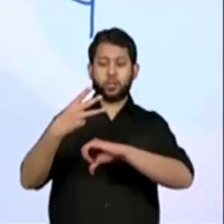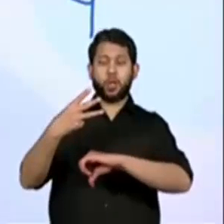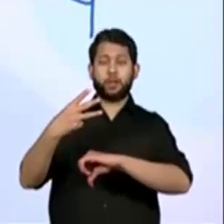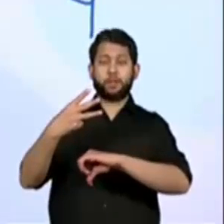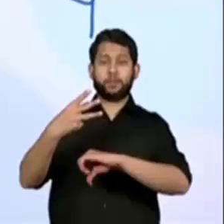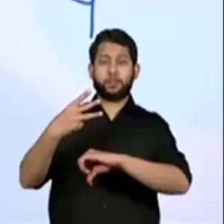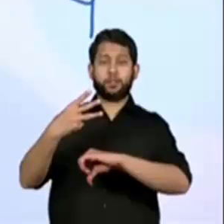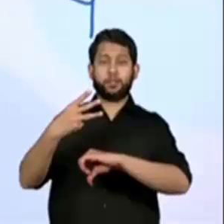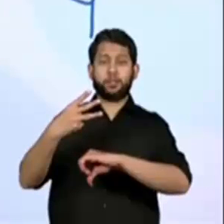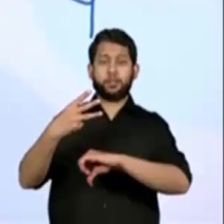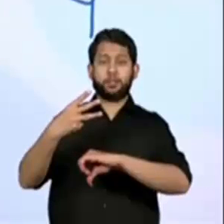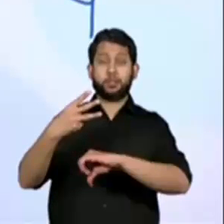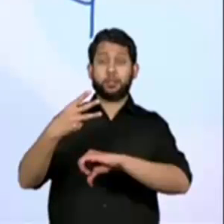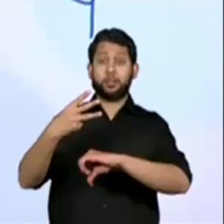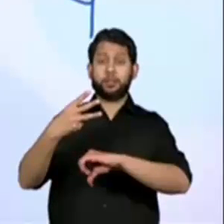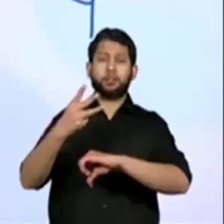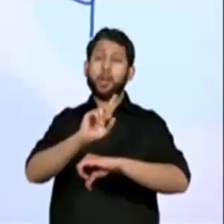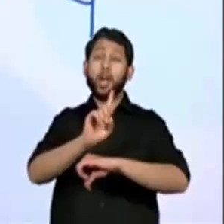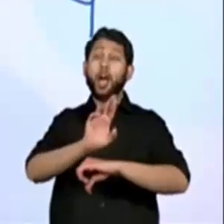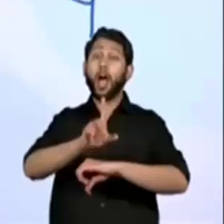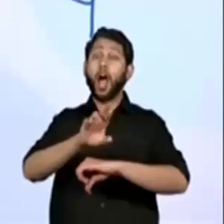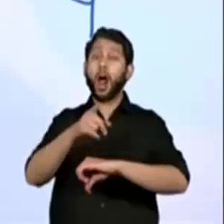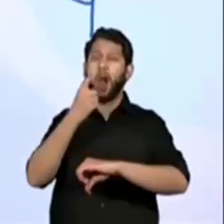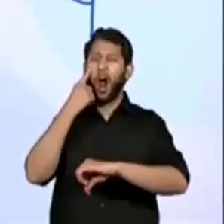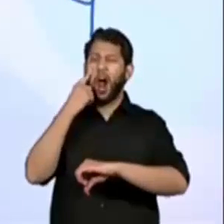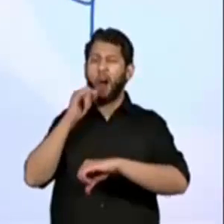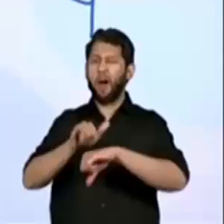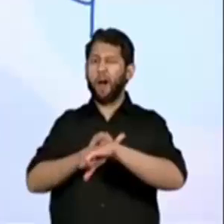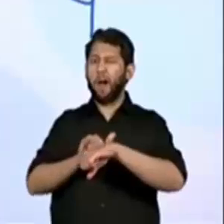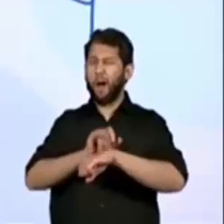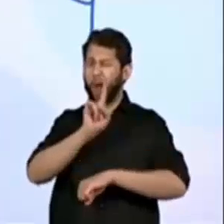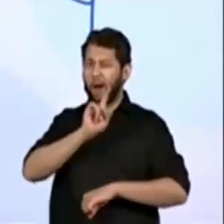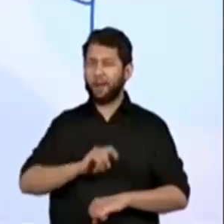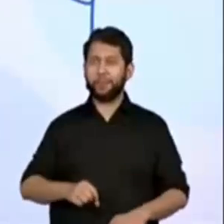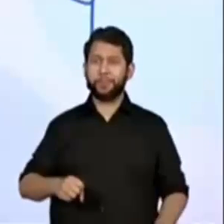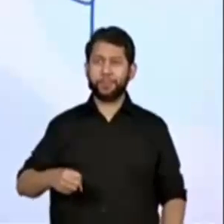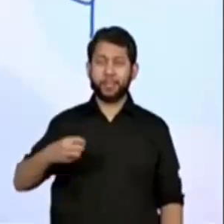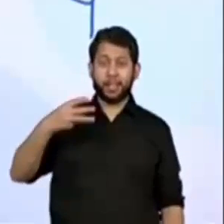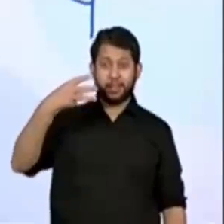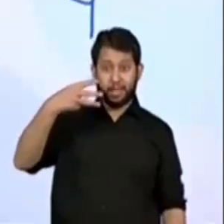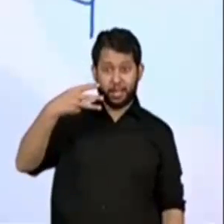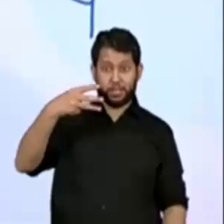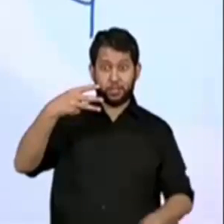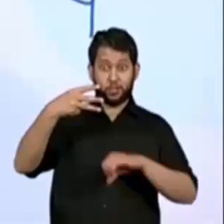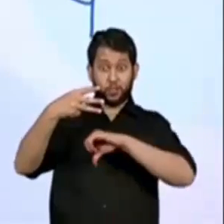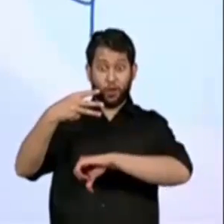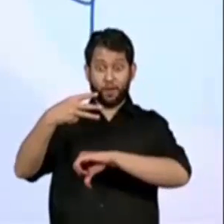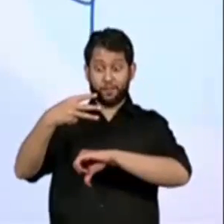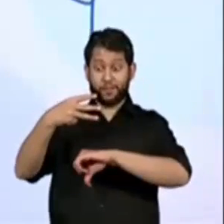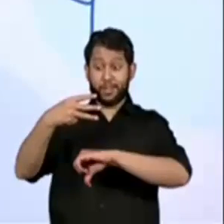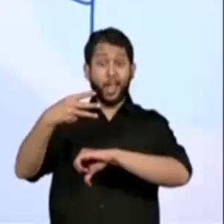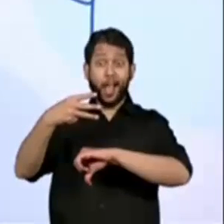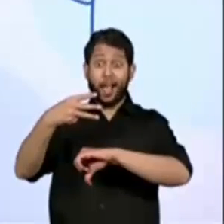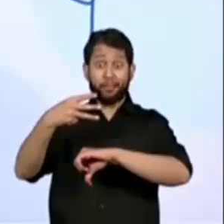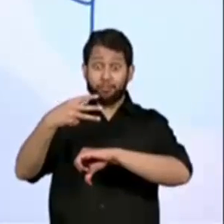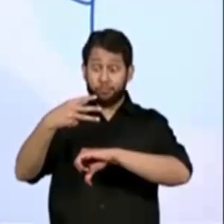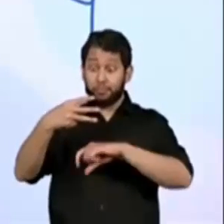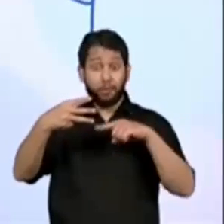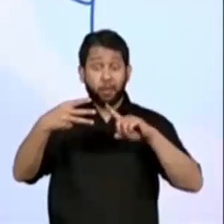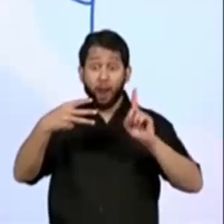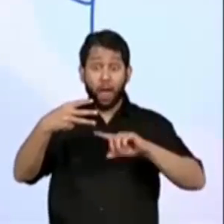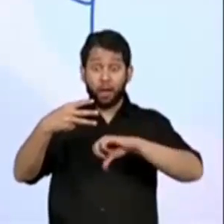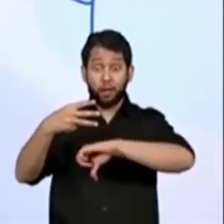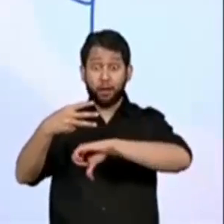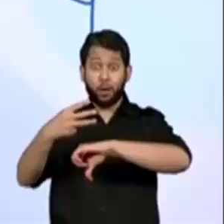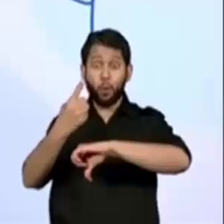pessoal. 3 mais 9... Não, vou fazer diferente. Vou facilitar para vocês o quarto ano, ó. 9 mais o 1 primeiro. 9